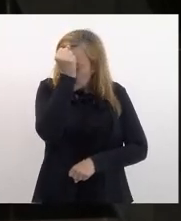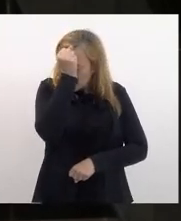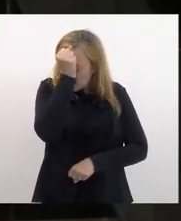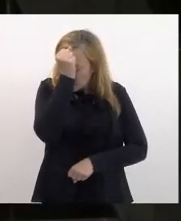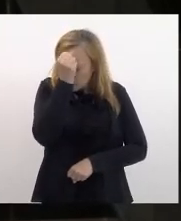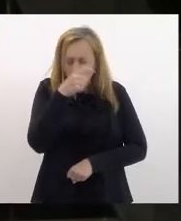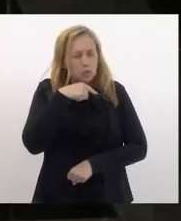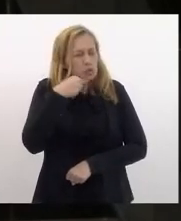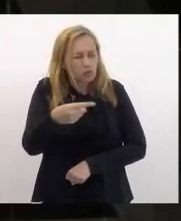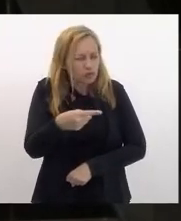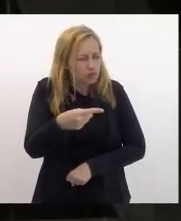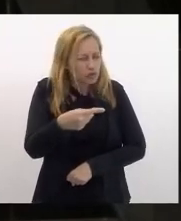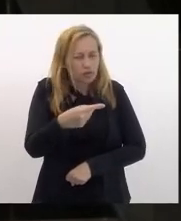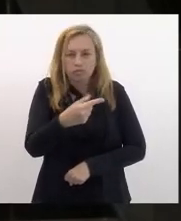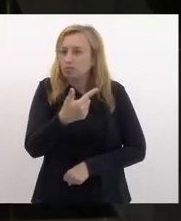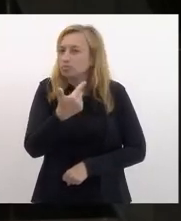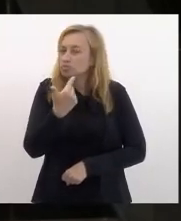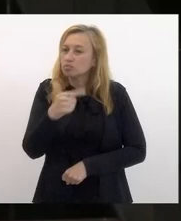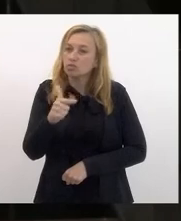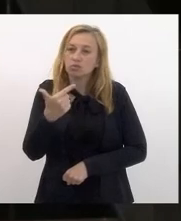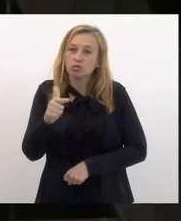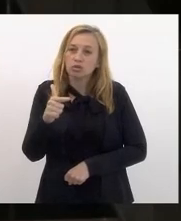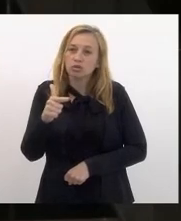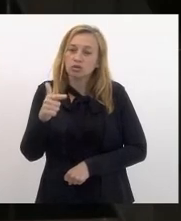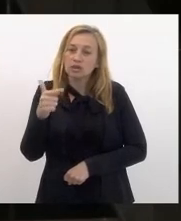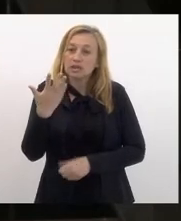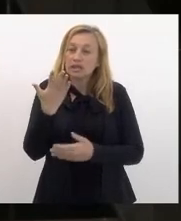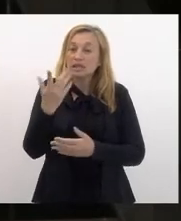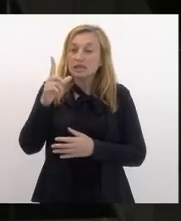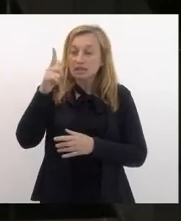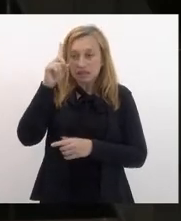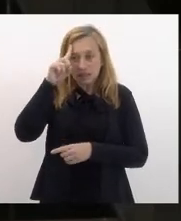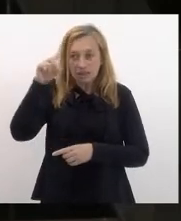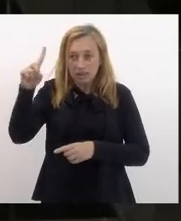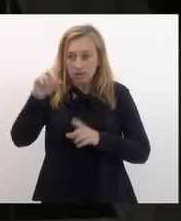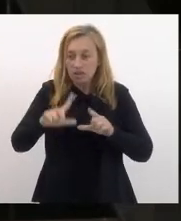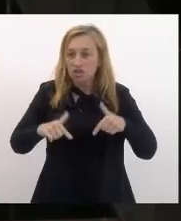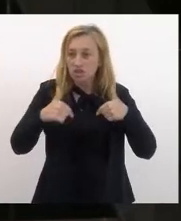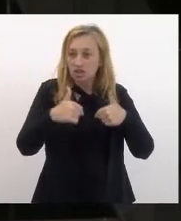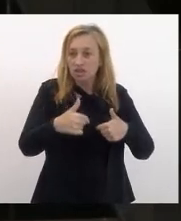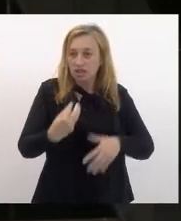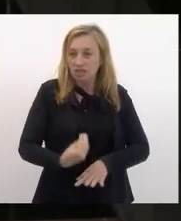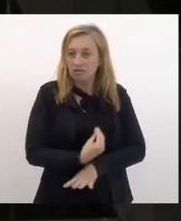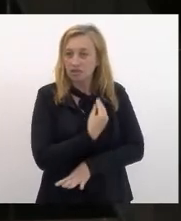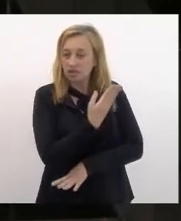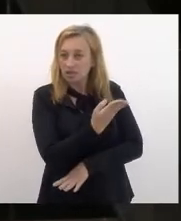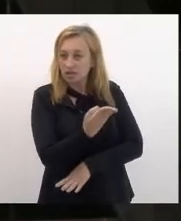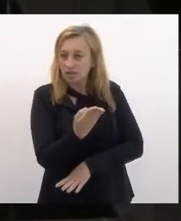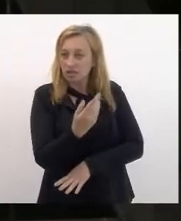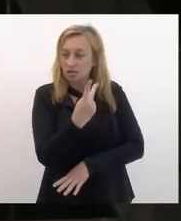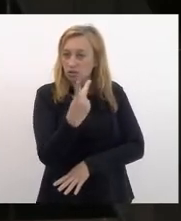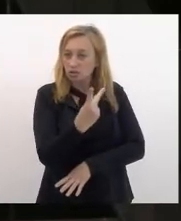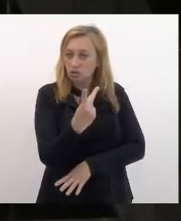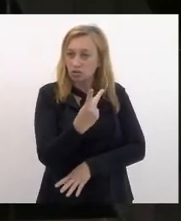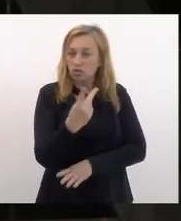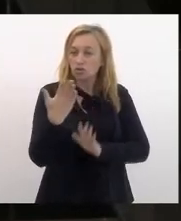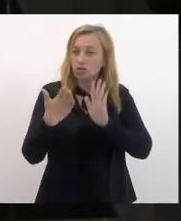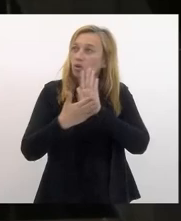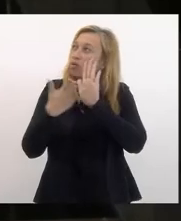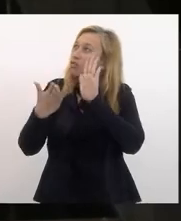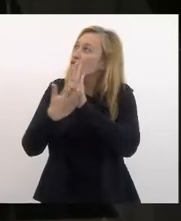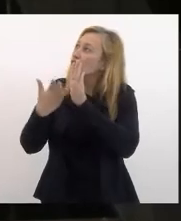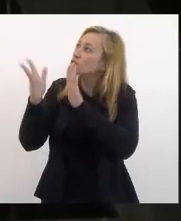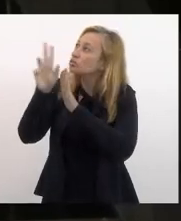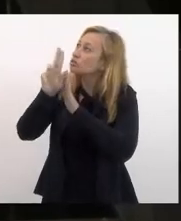não tenho dúvida que a mão de Deus pesará sobre ambos. Louvado seja o